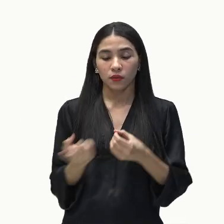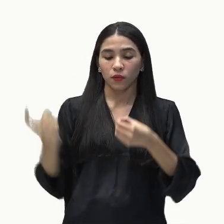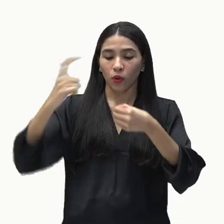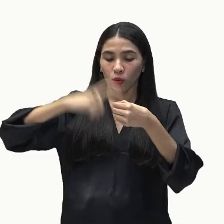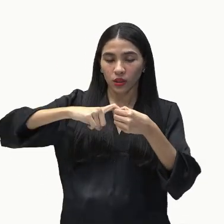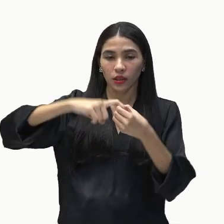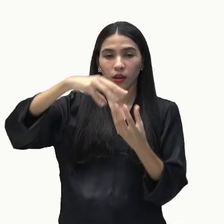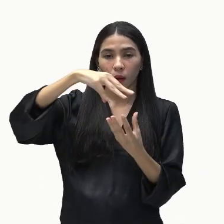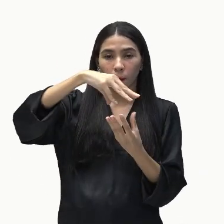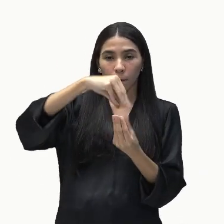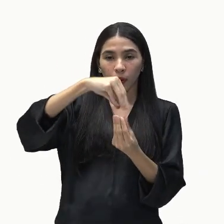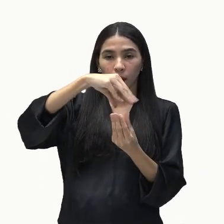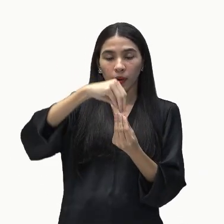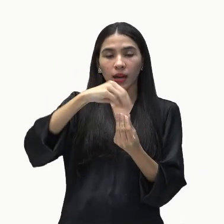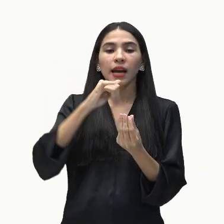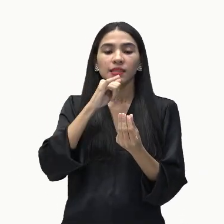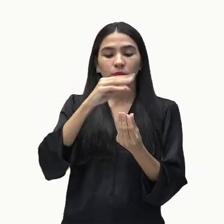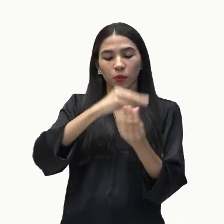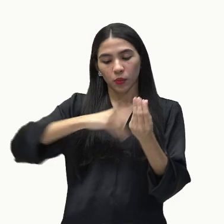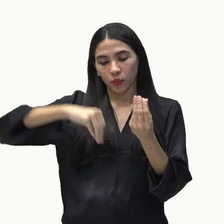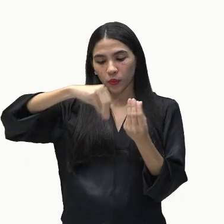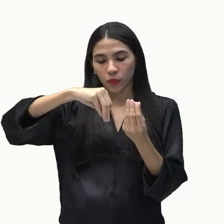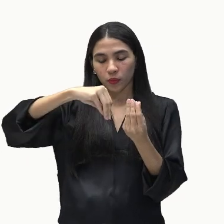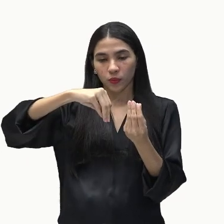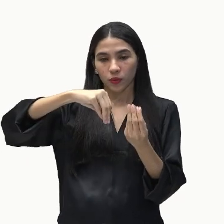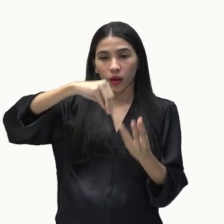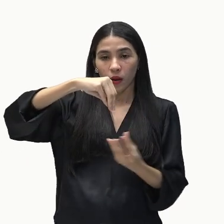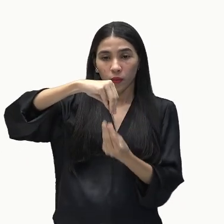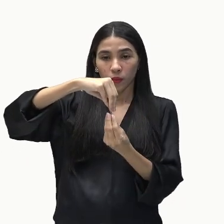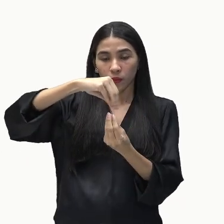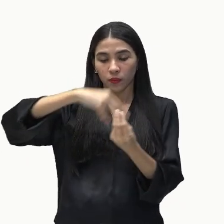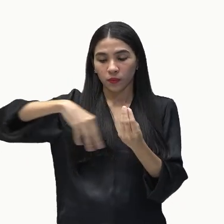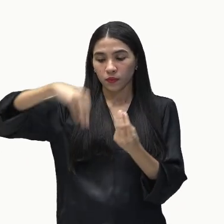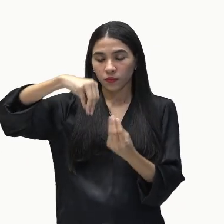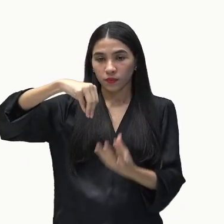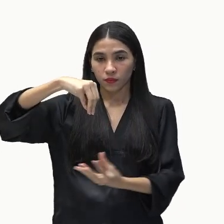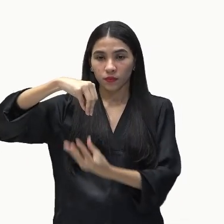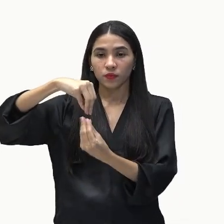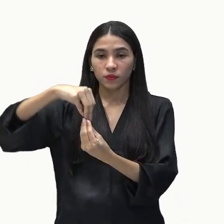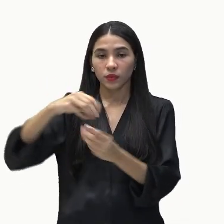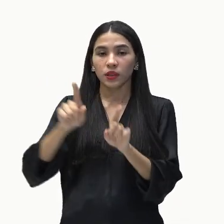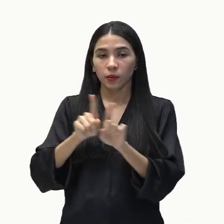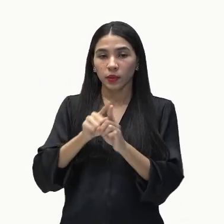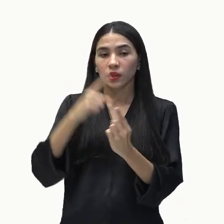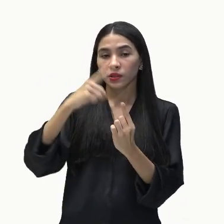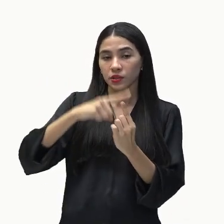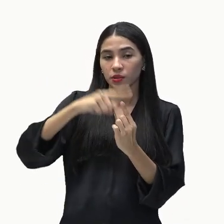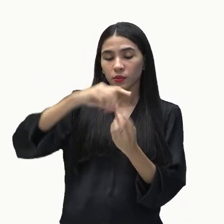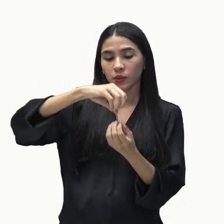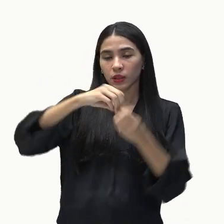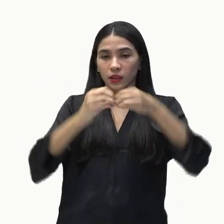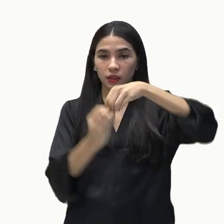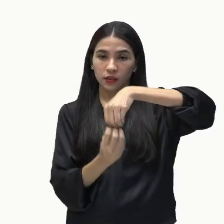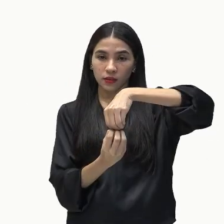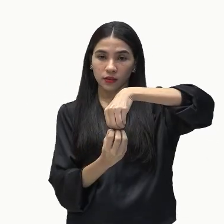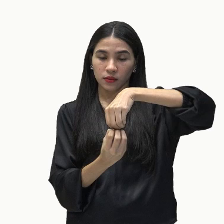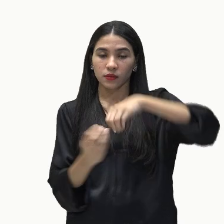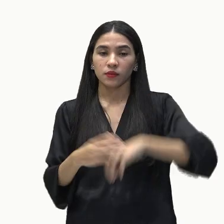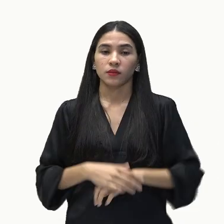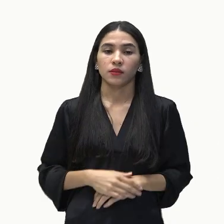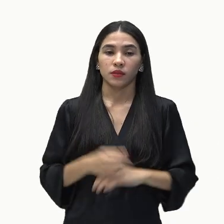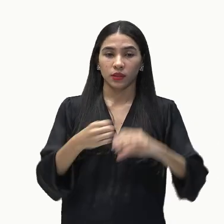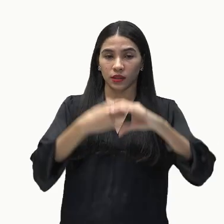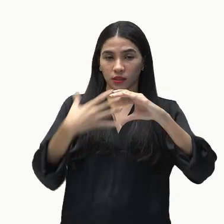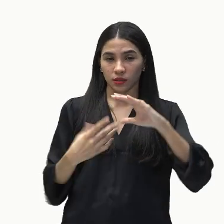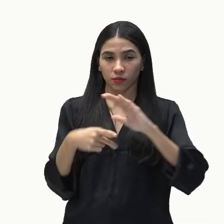onde cada pedacinho desse aqui vai se tornar um indivíduo novo. Isso aqui também é um tipo de reprodução assexuada,